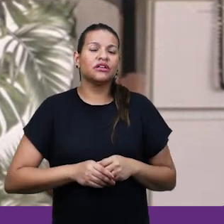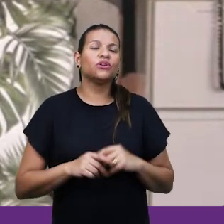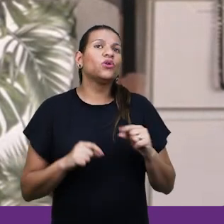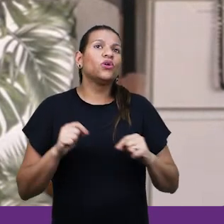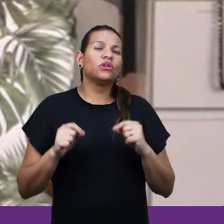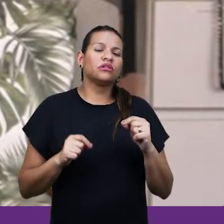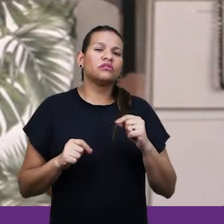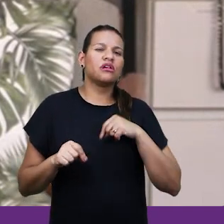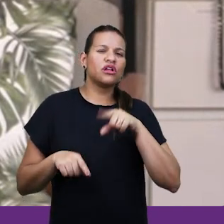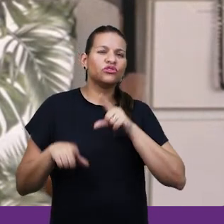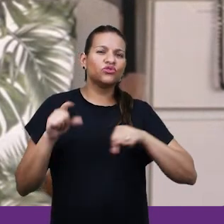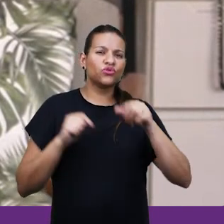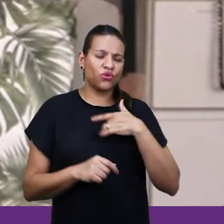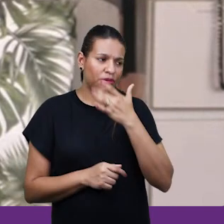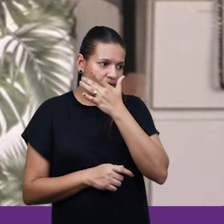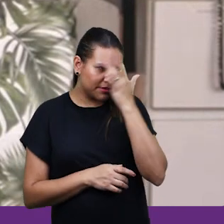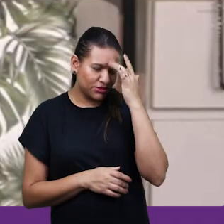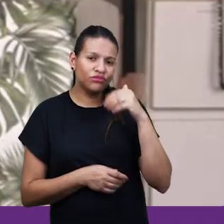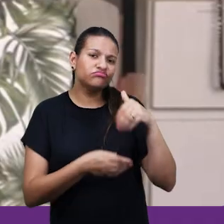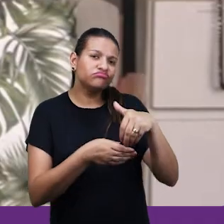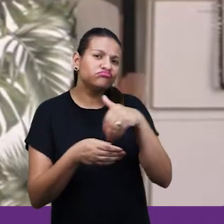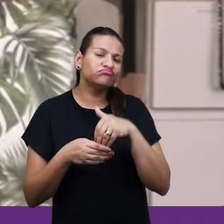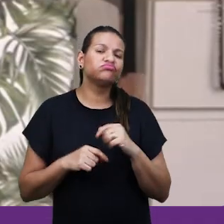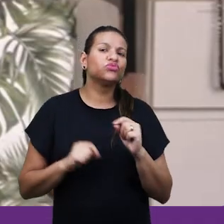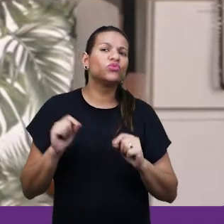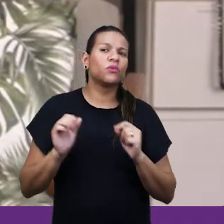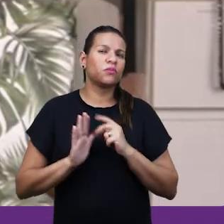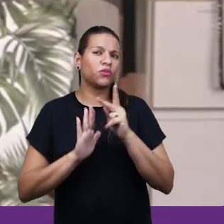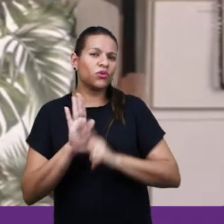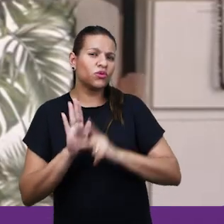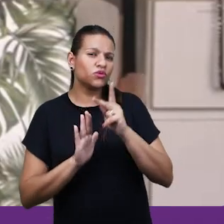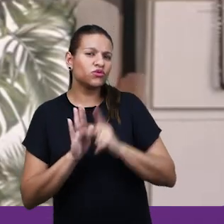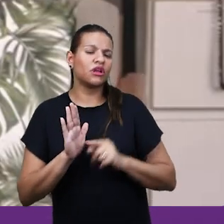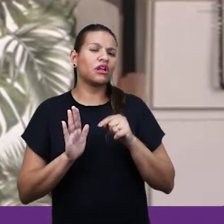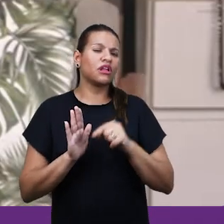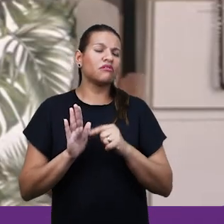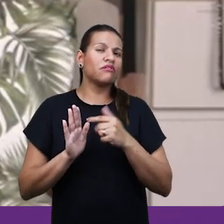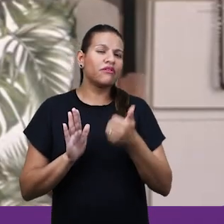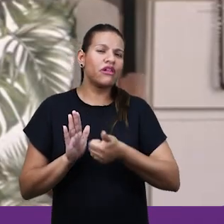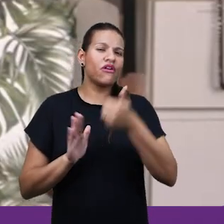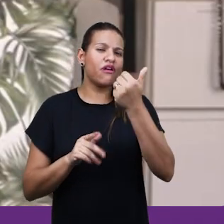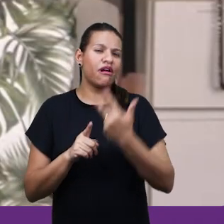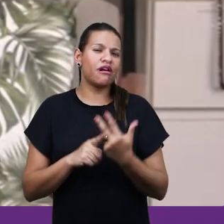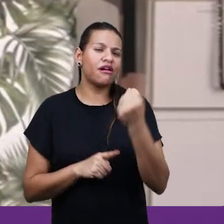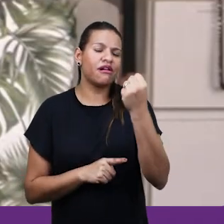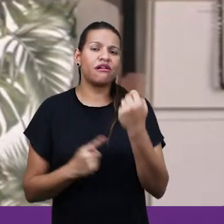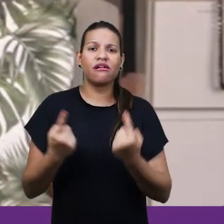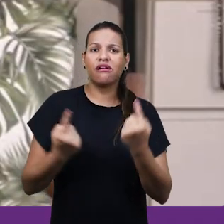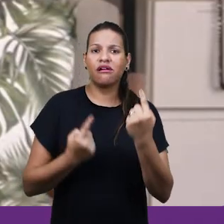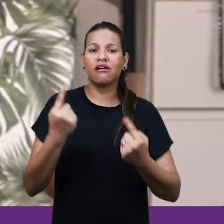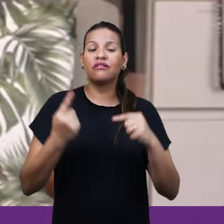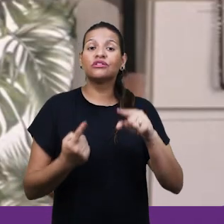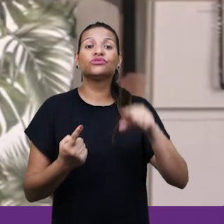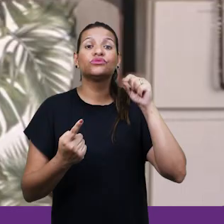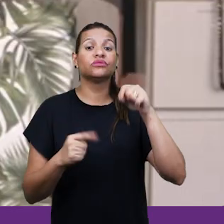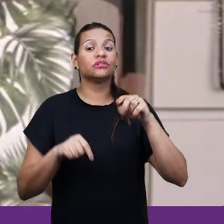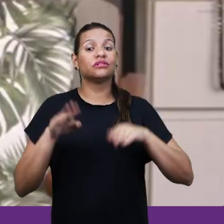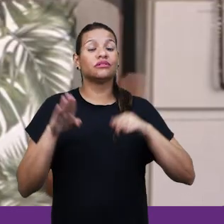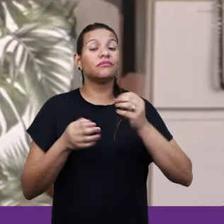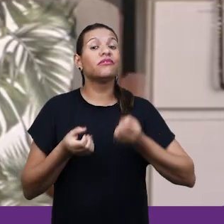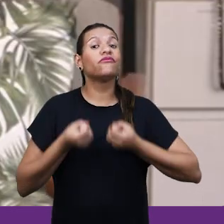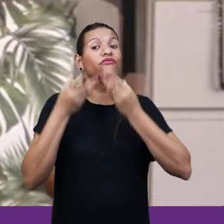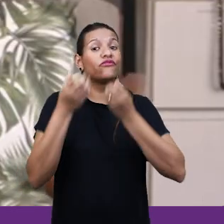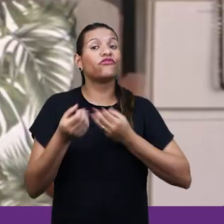E essa avaliação, essa escolha do eleitorado, né, sobre qual projeto vai prevalecer, ela é uma escolha pautada